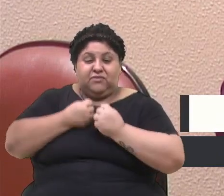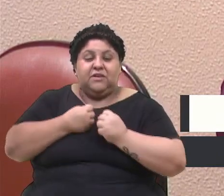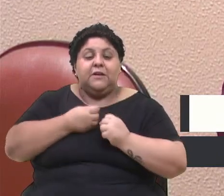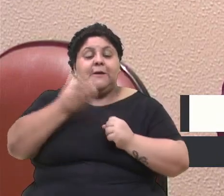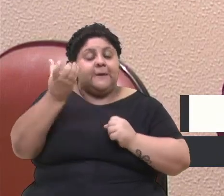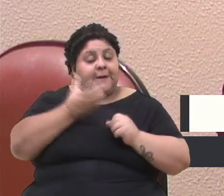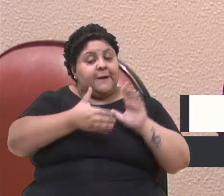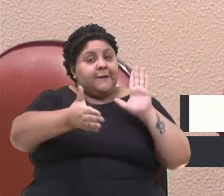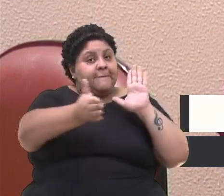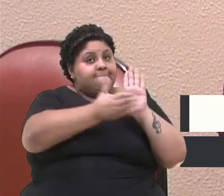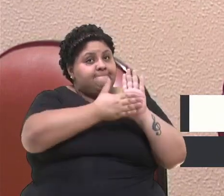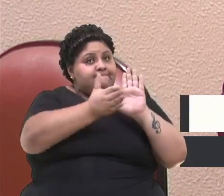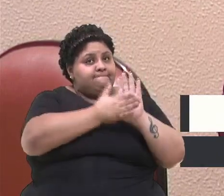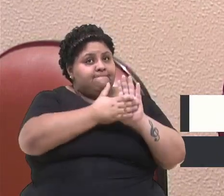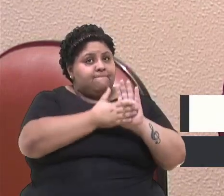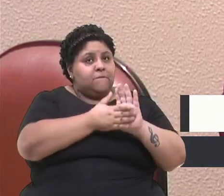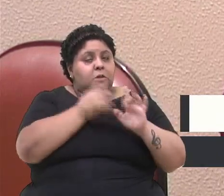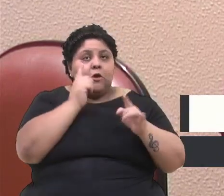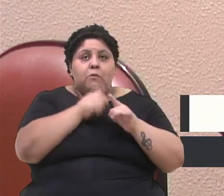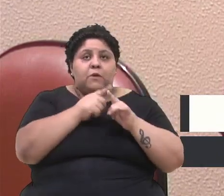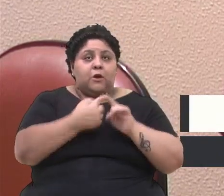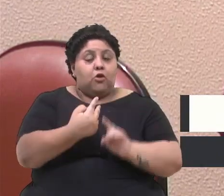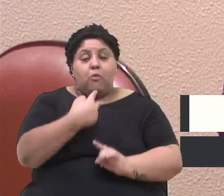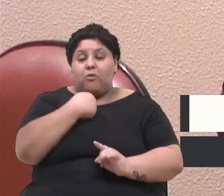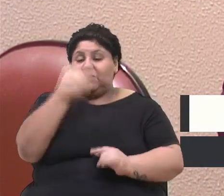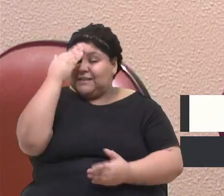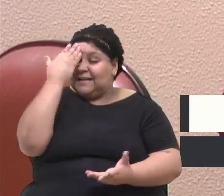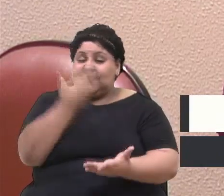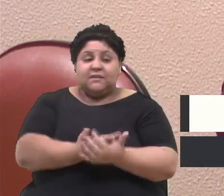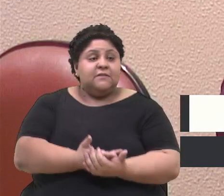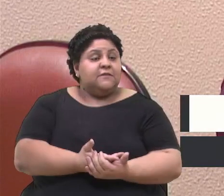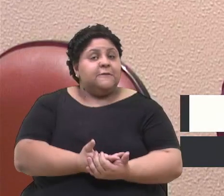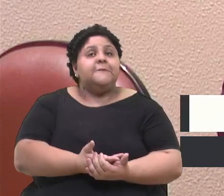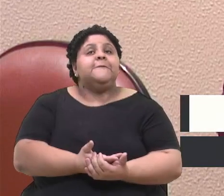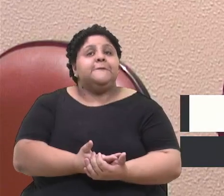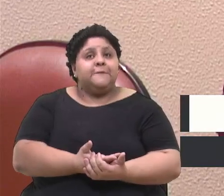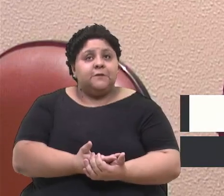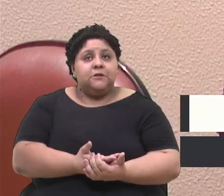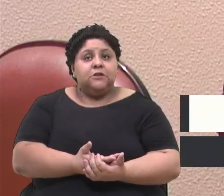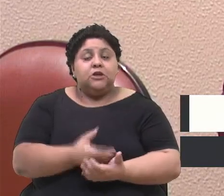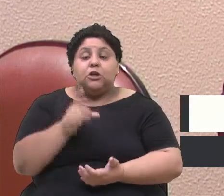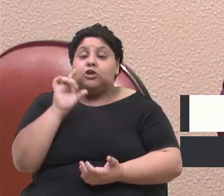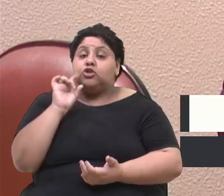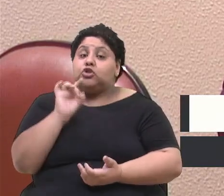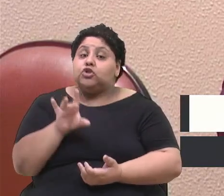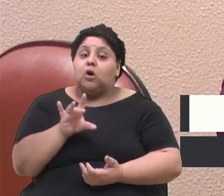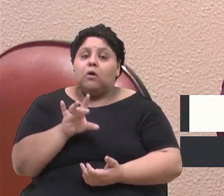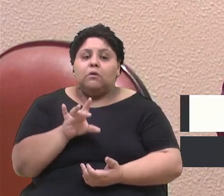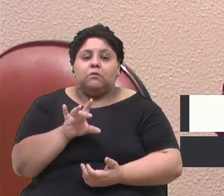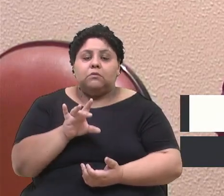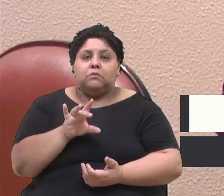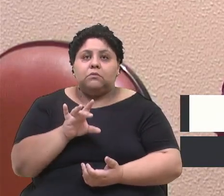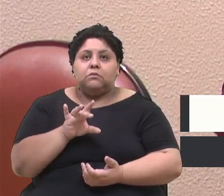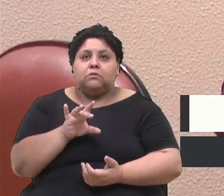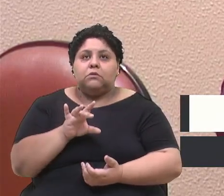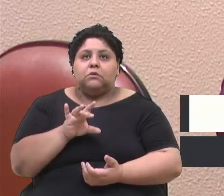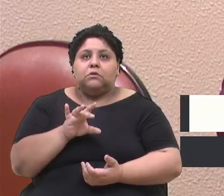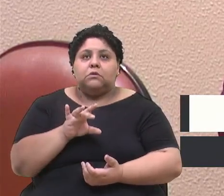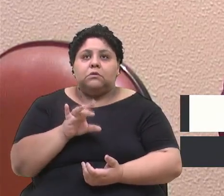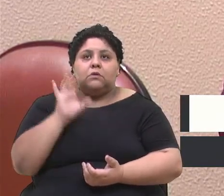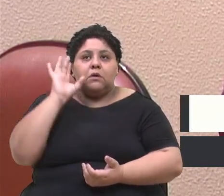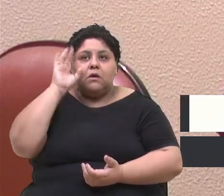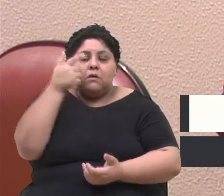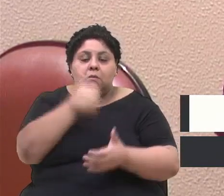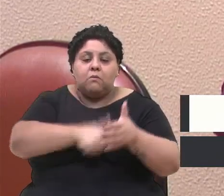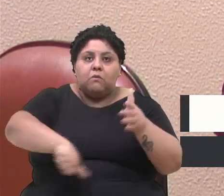registrar essa situação, porque eu não posso acreditar que eles simplesmente, quando ocorre um crime que